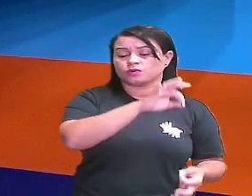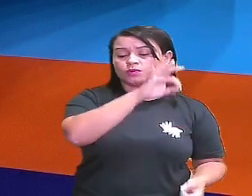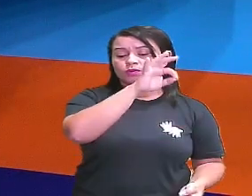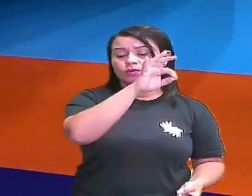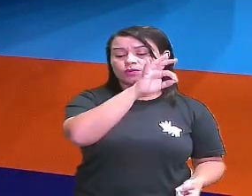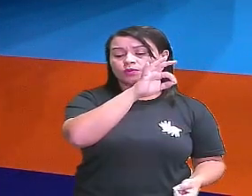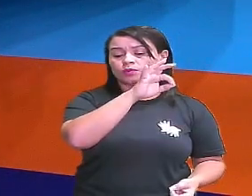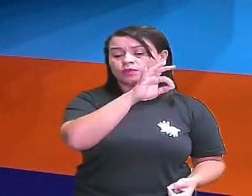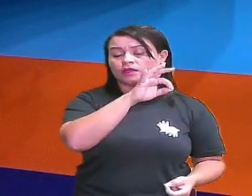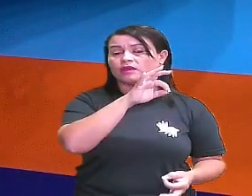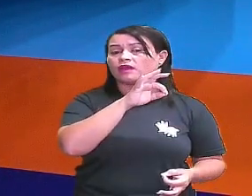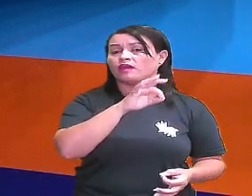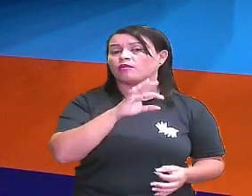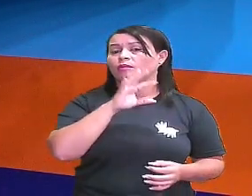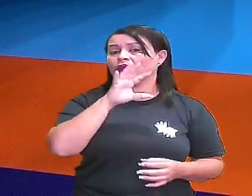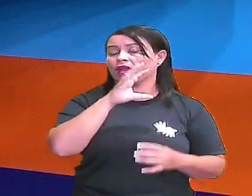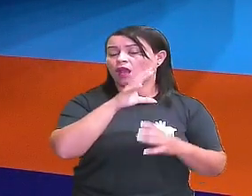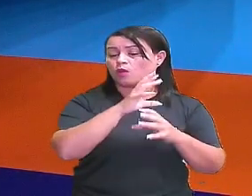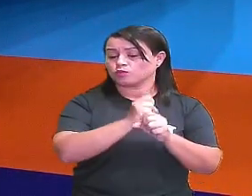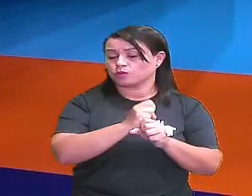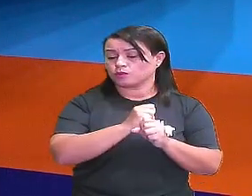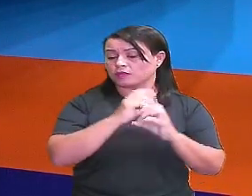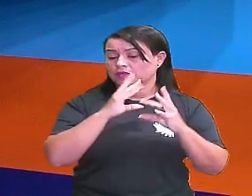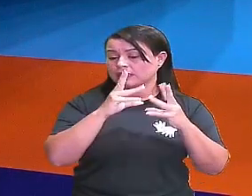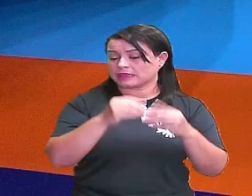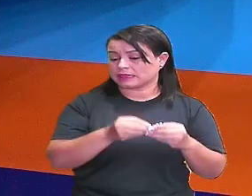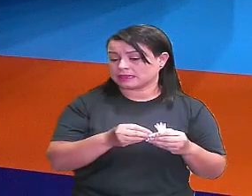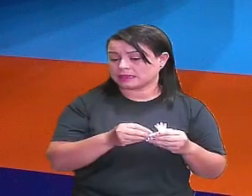o total de volumes e dividir por